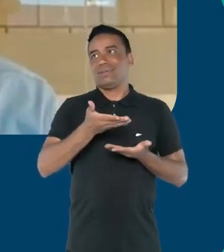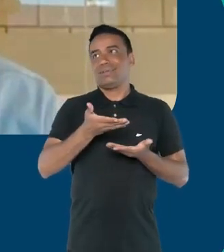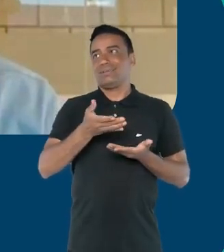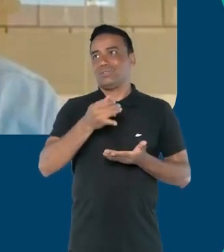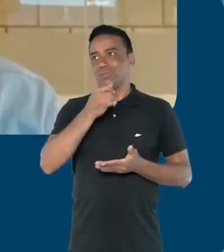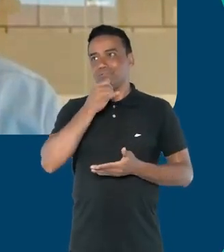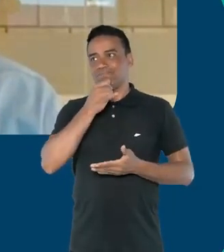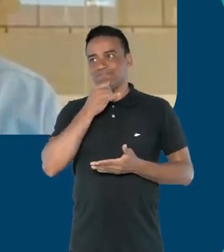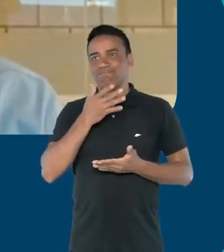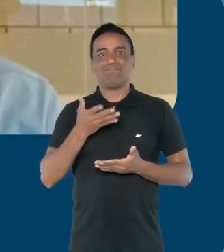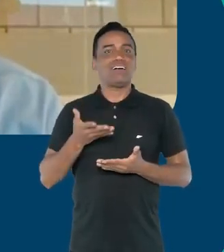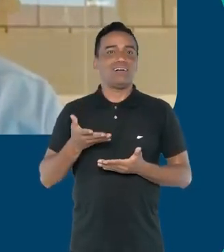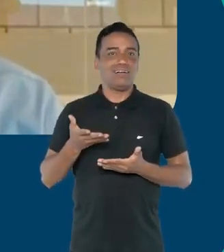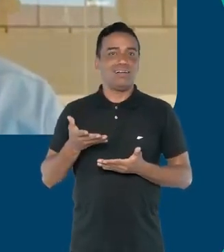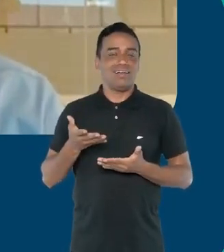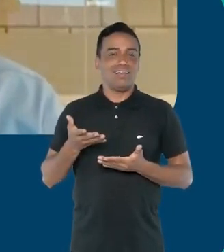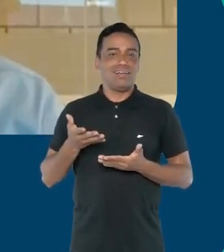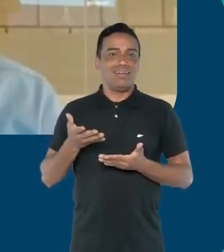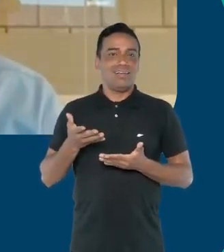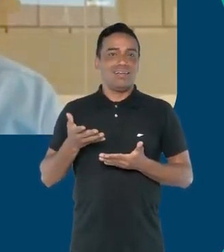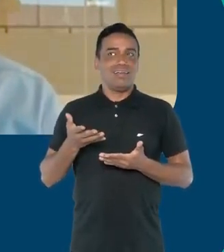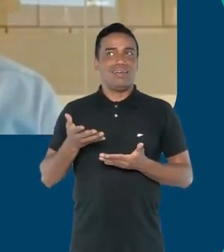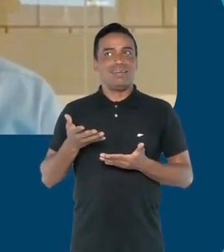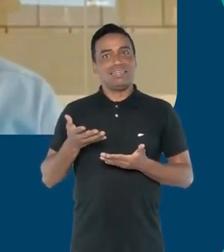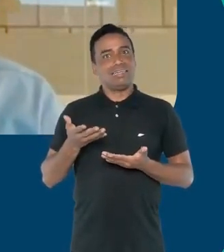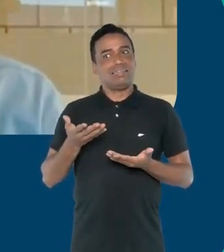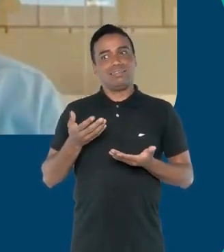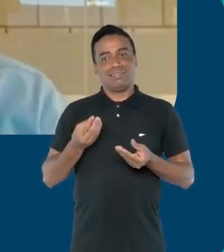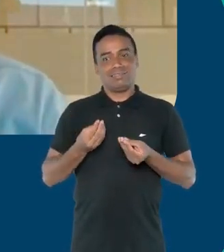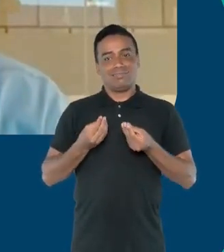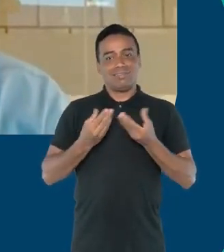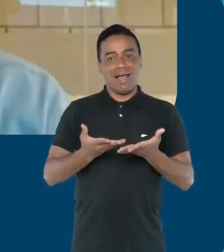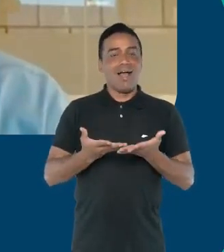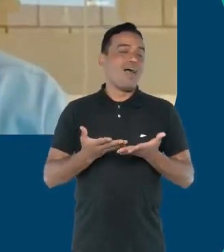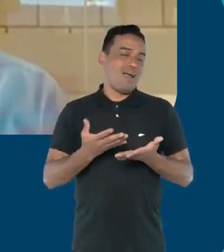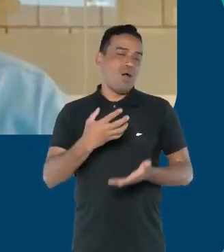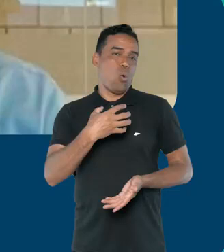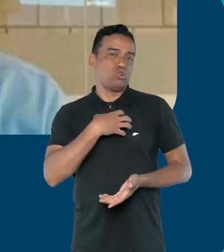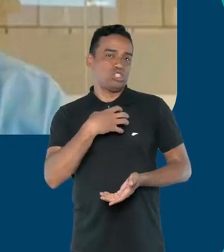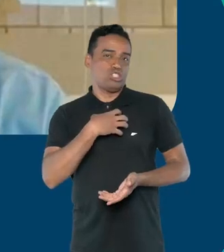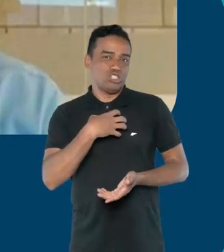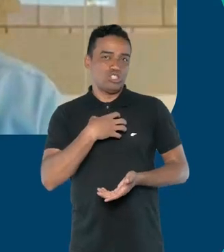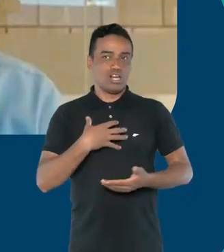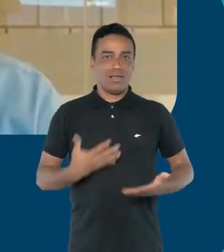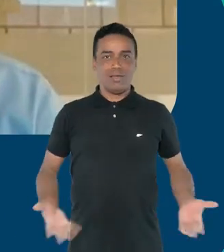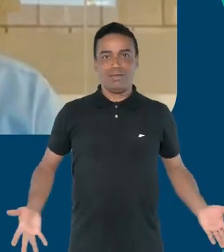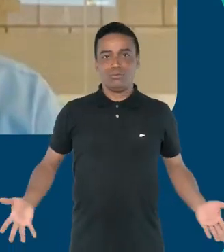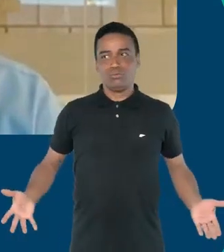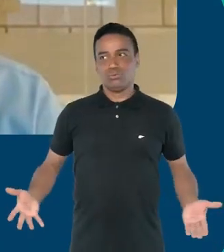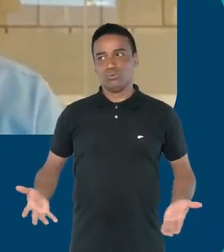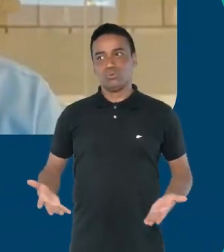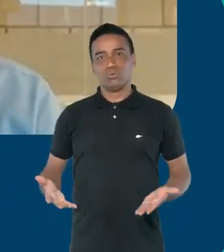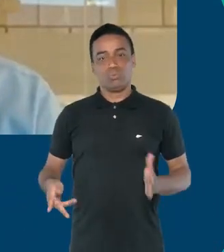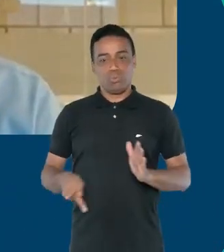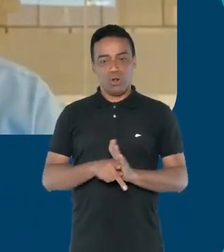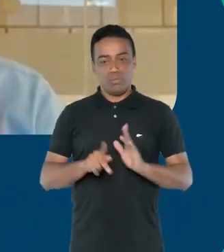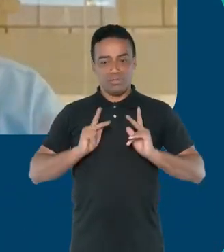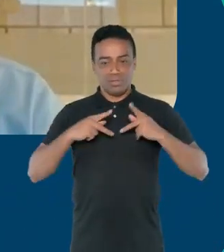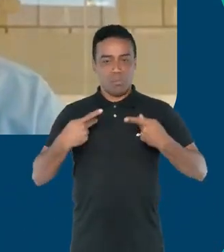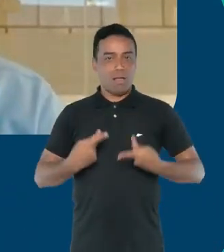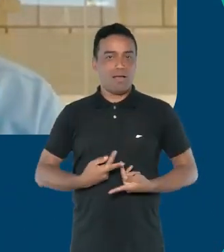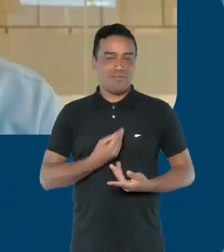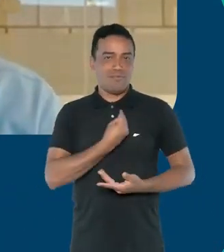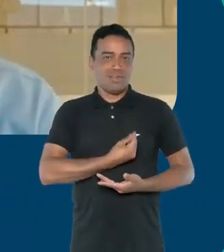fosse, digamos assim, acabar dando um jeito na